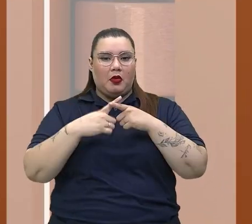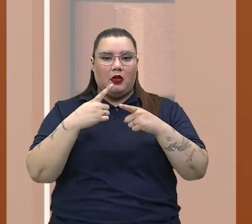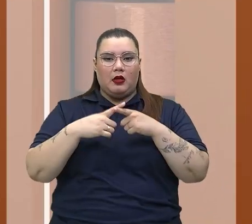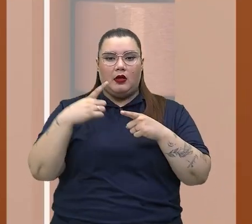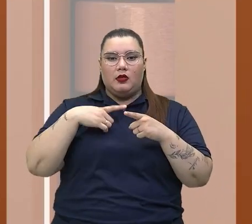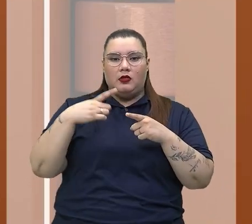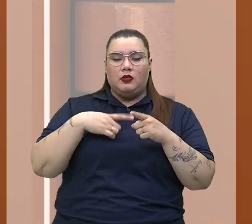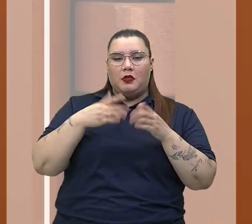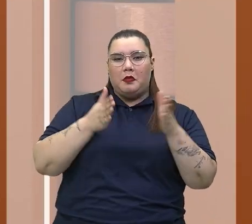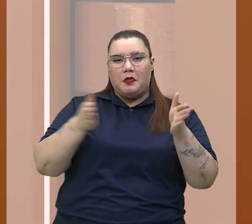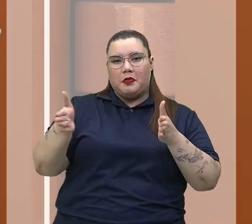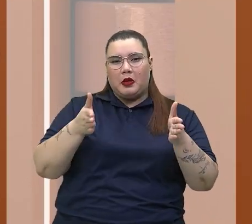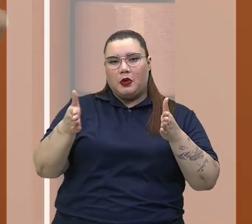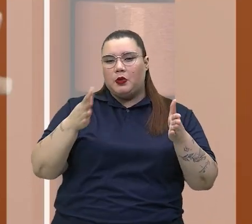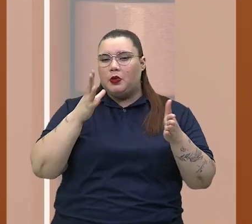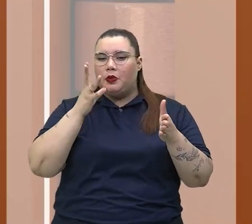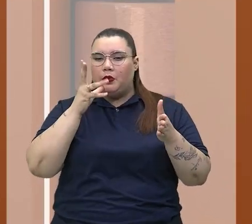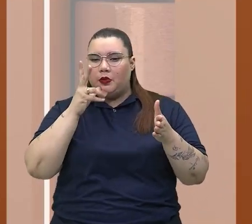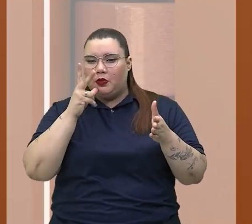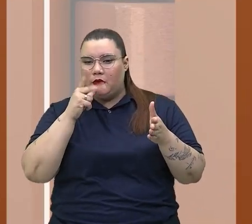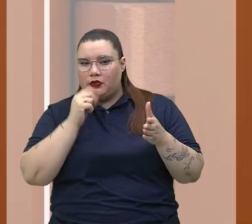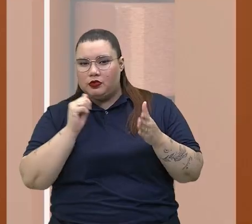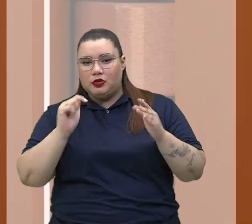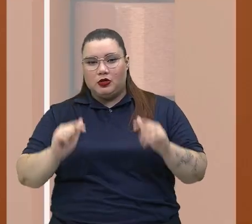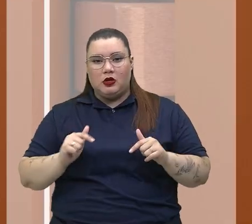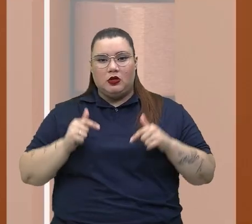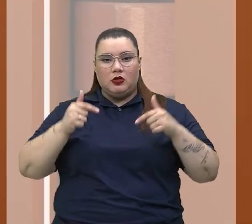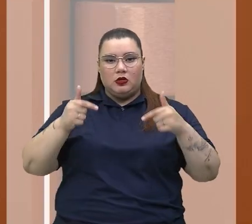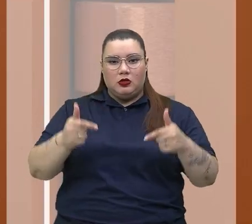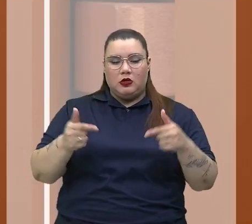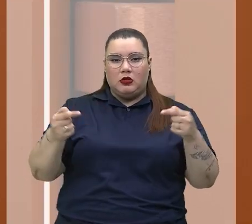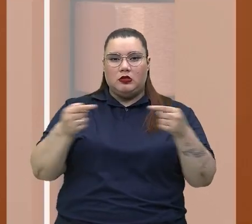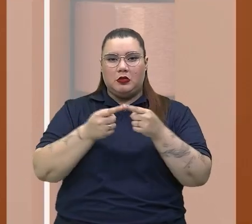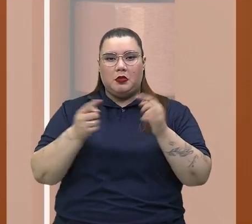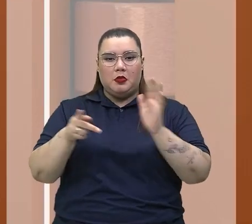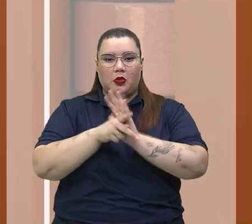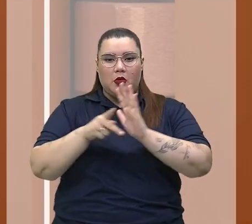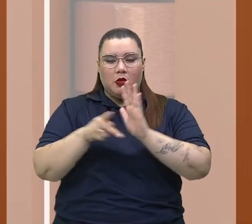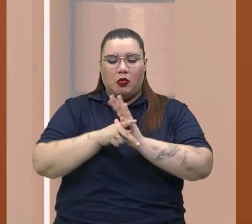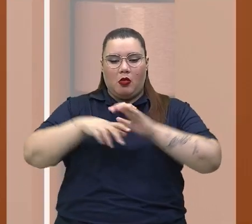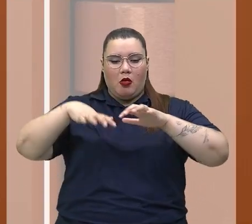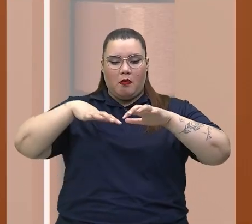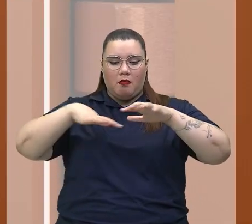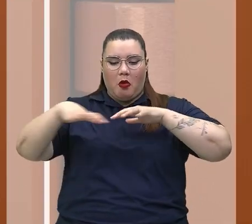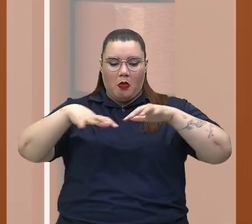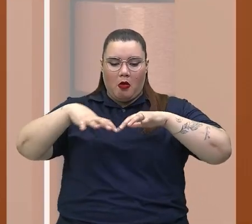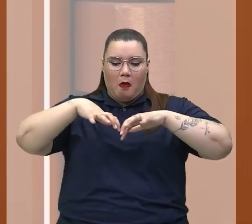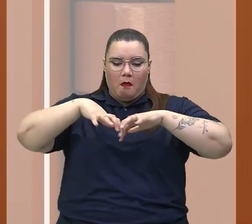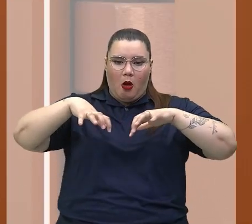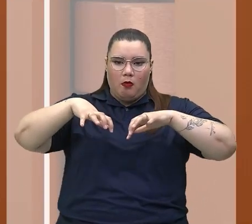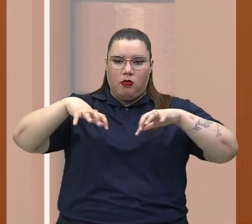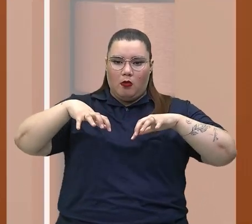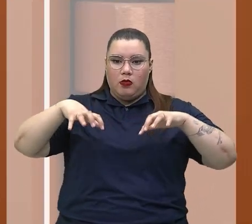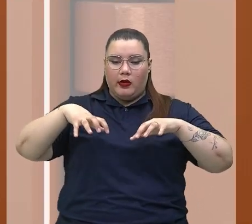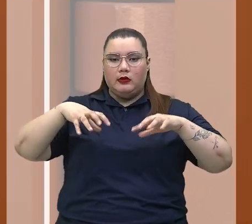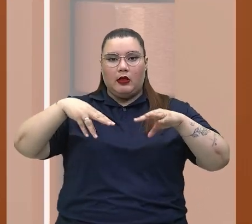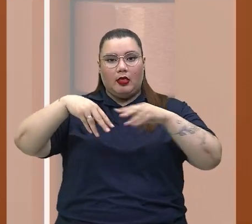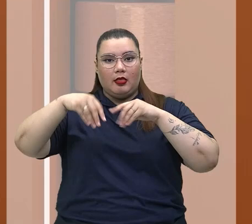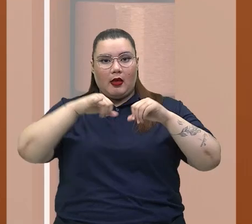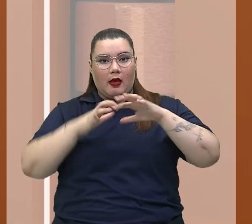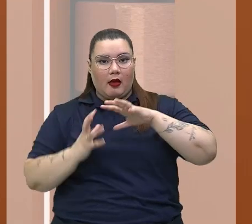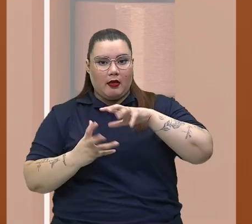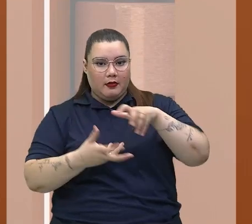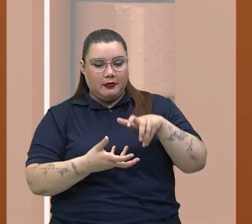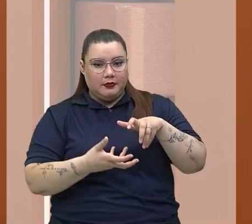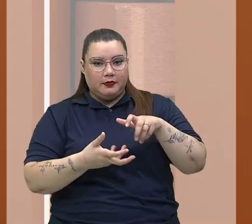longos períodos de atividades tectônicas, de erosão, de sedimentação. E